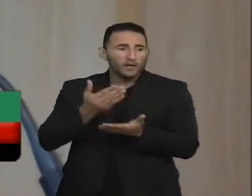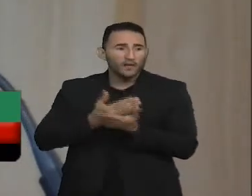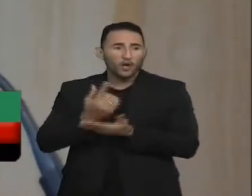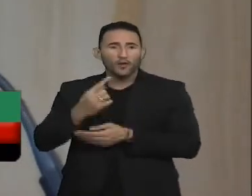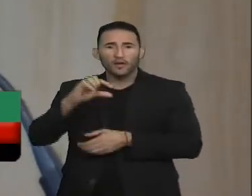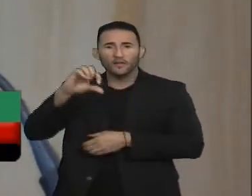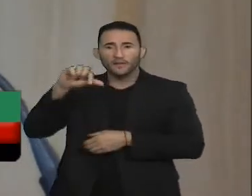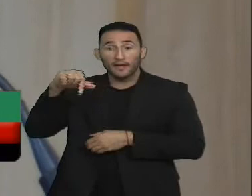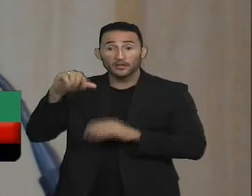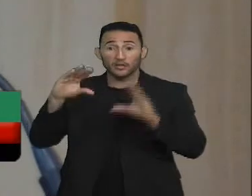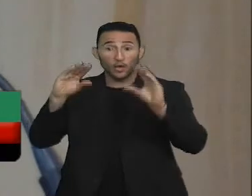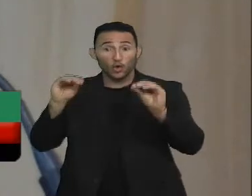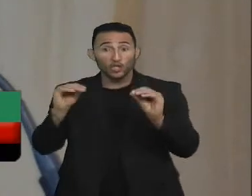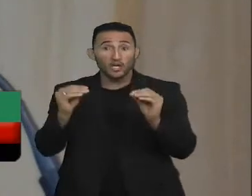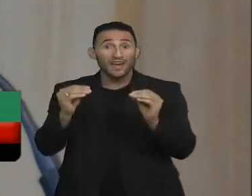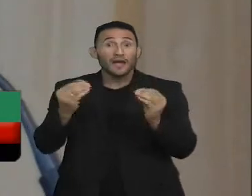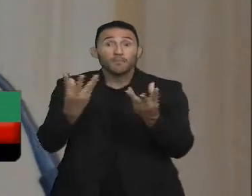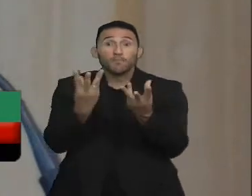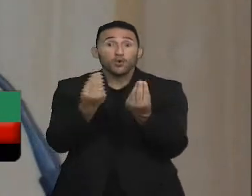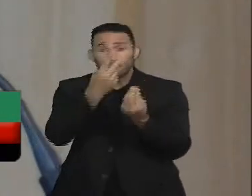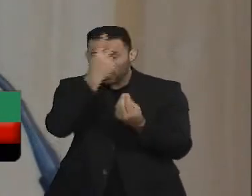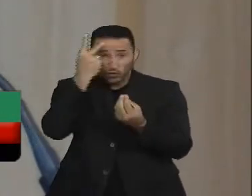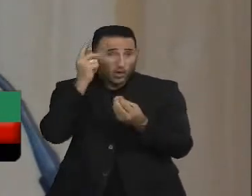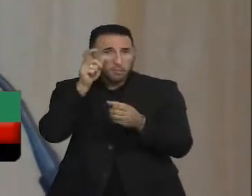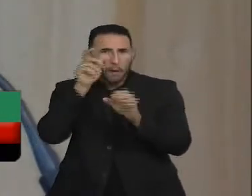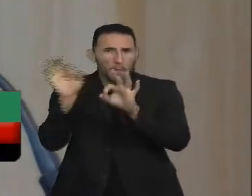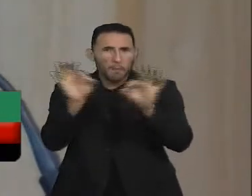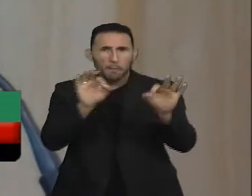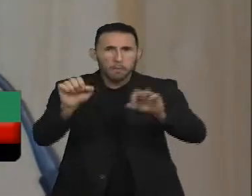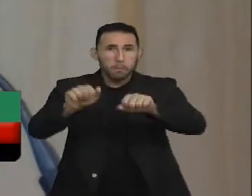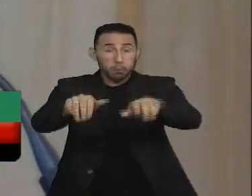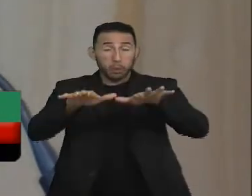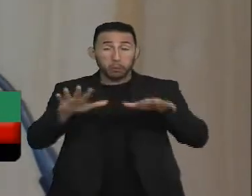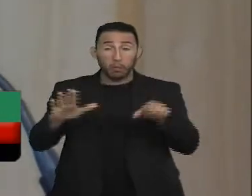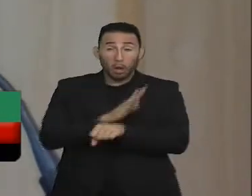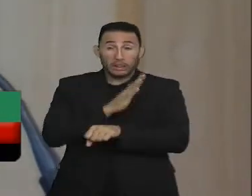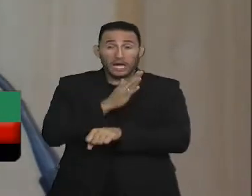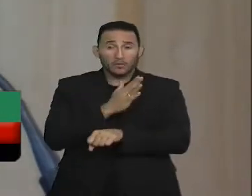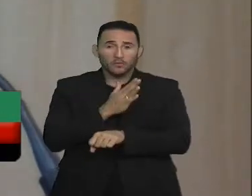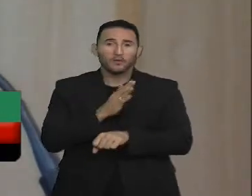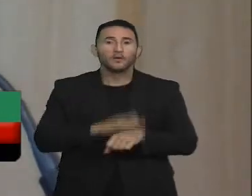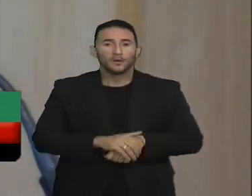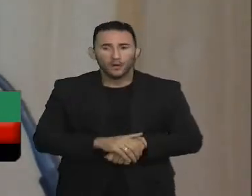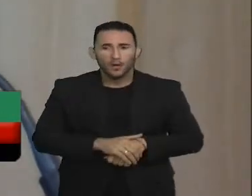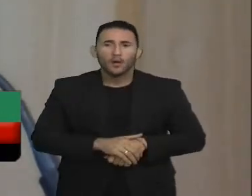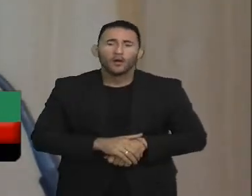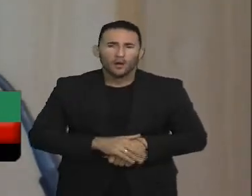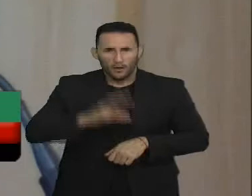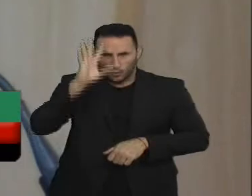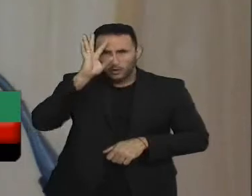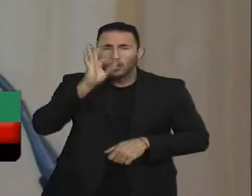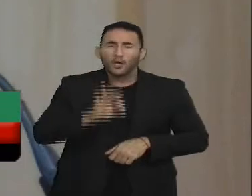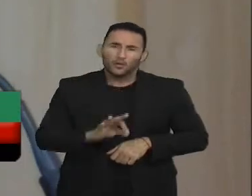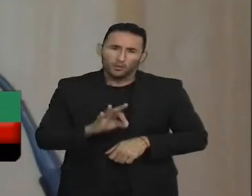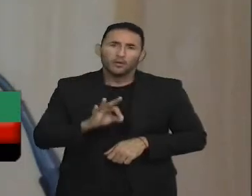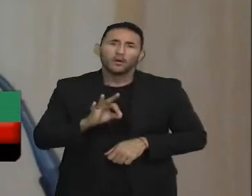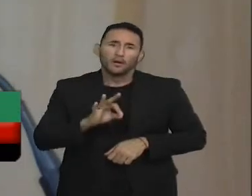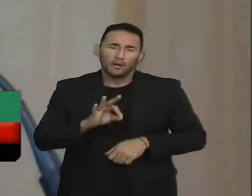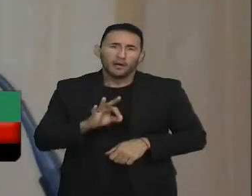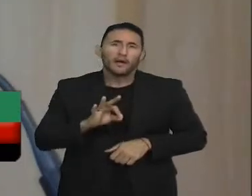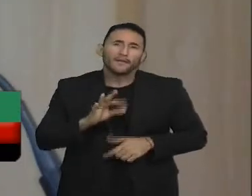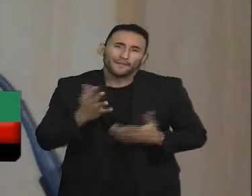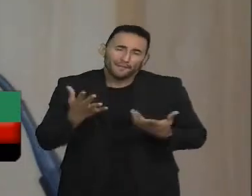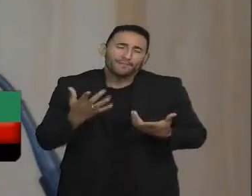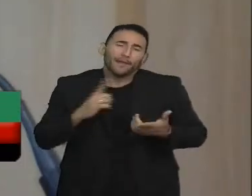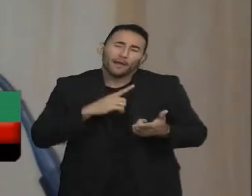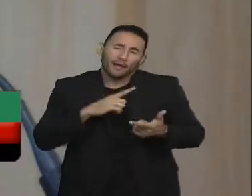lotado de gente assistindo a sessão. Nós somos vereadores 24 horas por dia. Eu até entendo as questões de querer descansar, eu